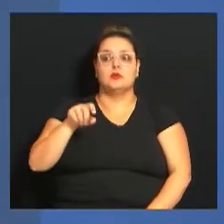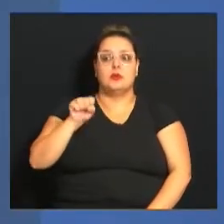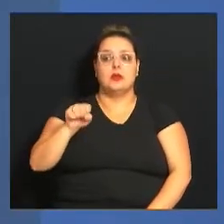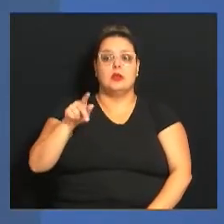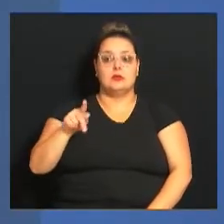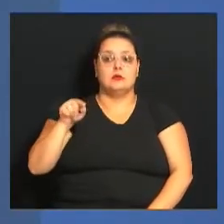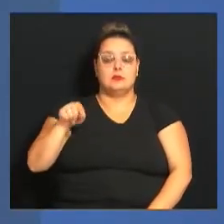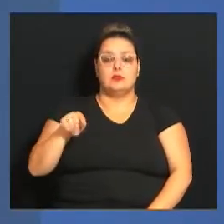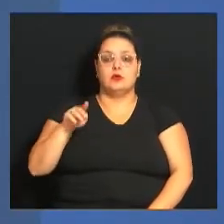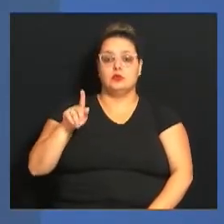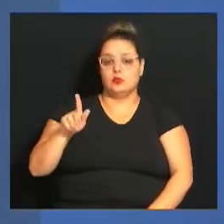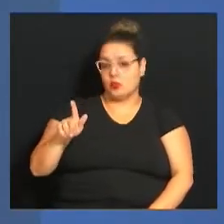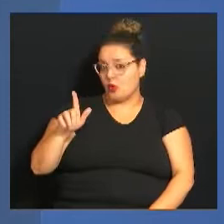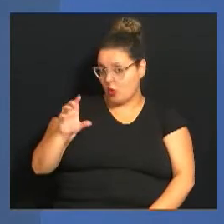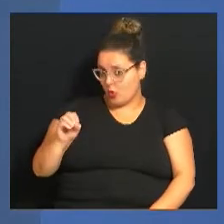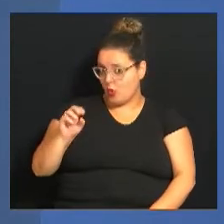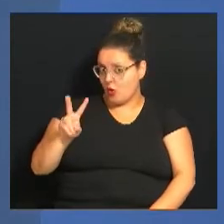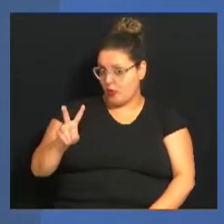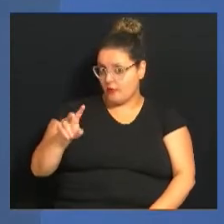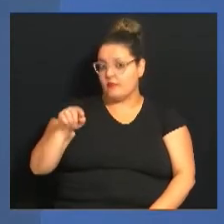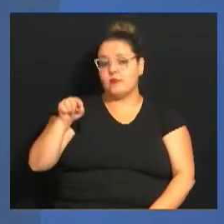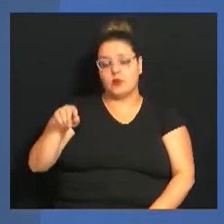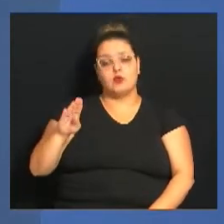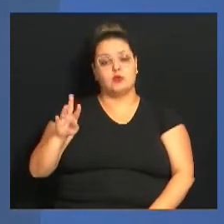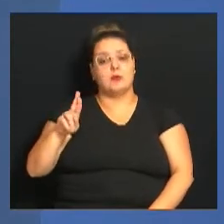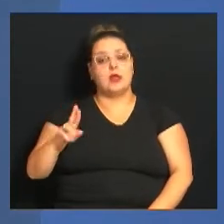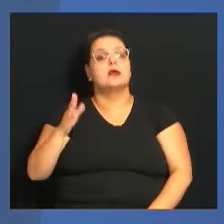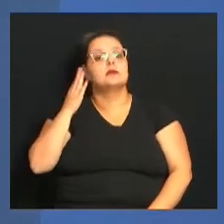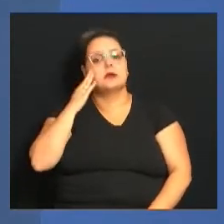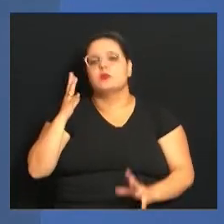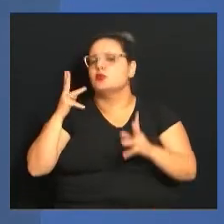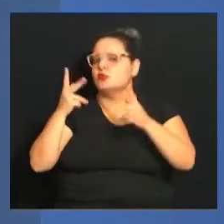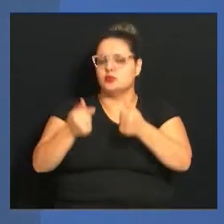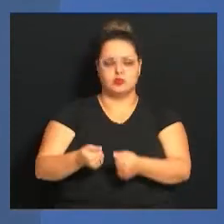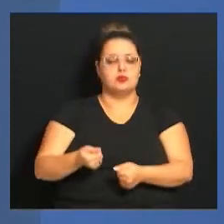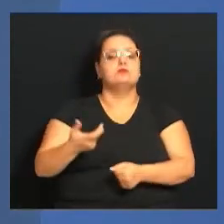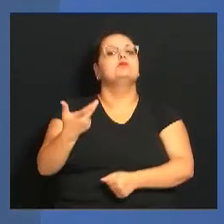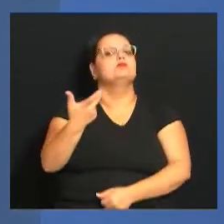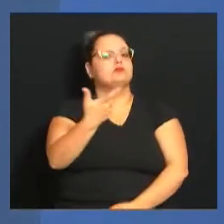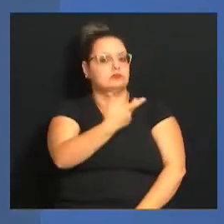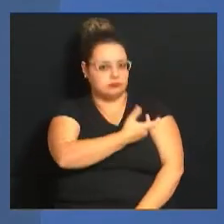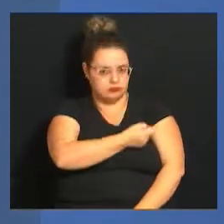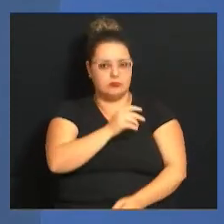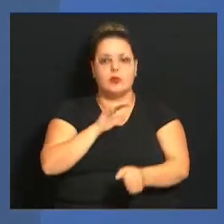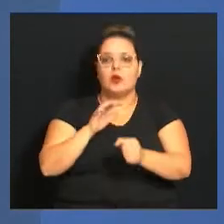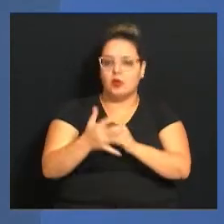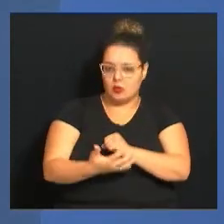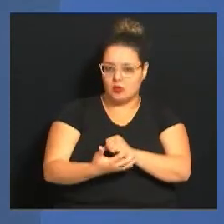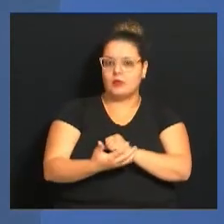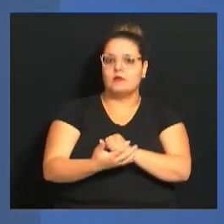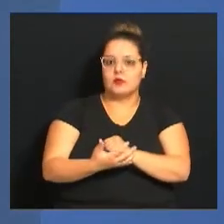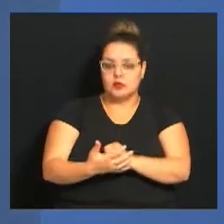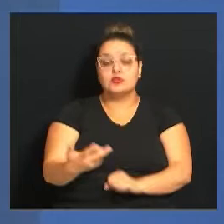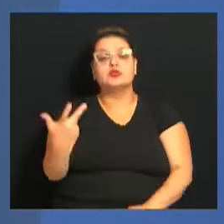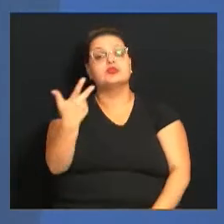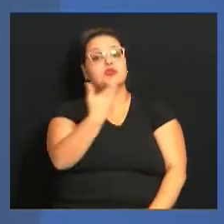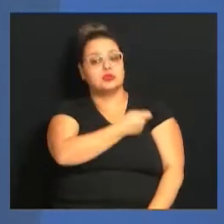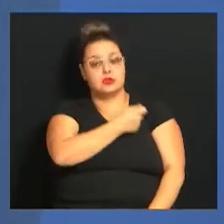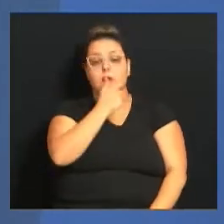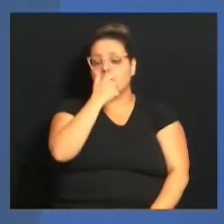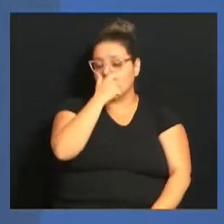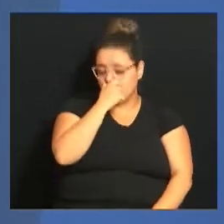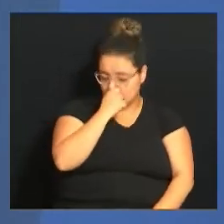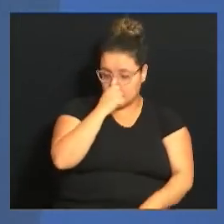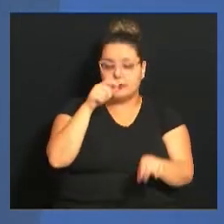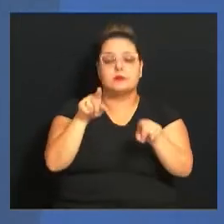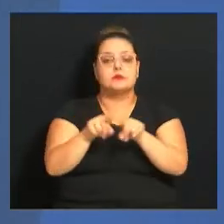vacina.campinas.sp.gov.br. Lá você sabe tudo sobre a campanha da vacinação contra a Covid-19 e da gripe, que